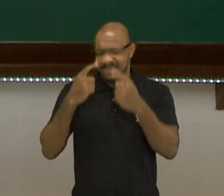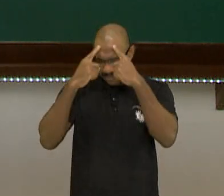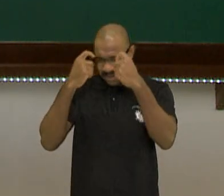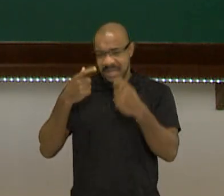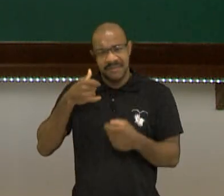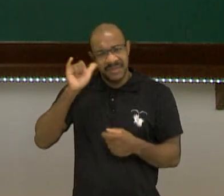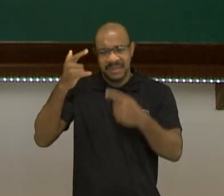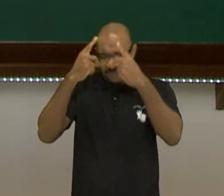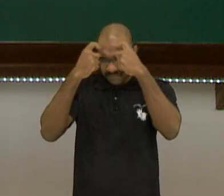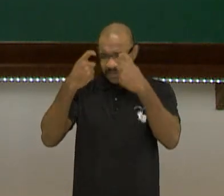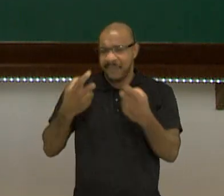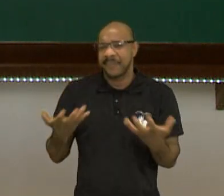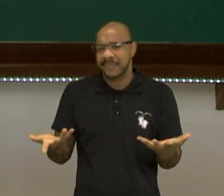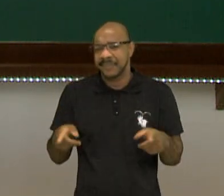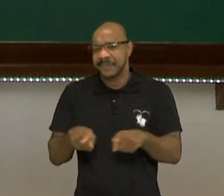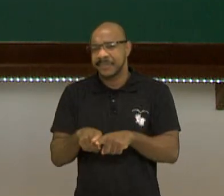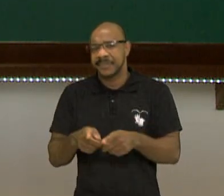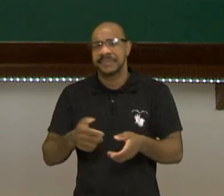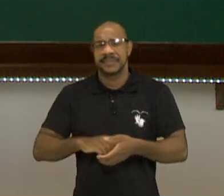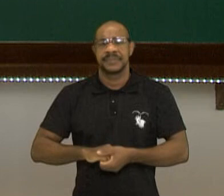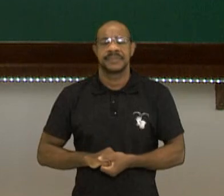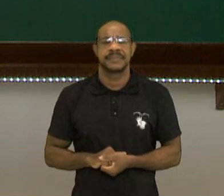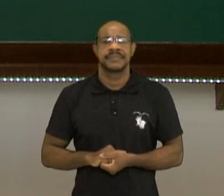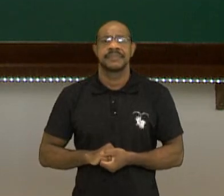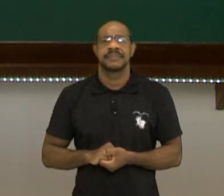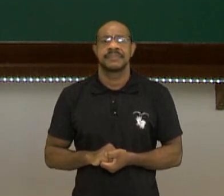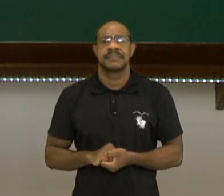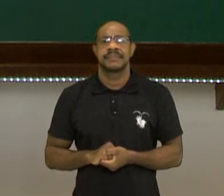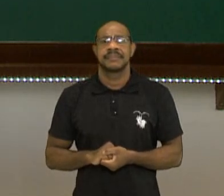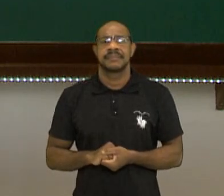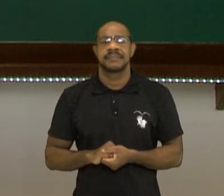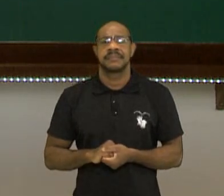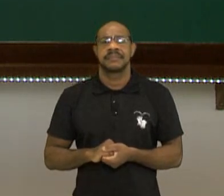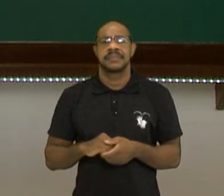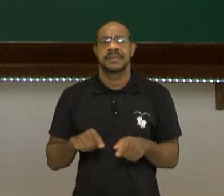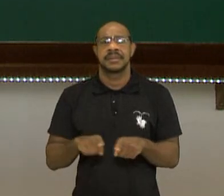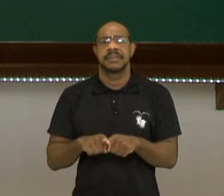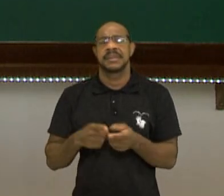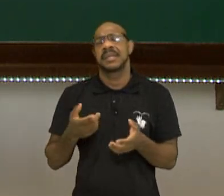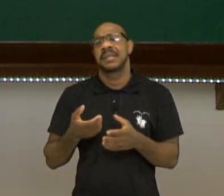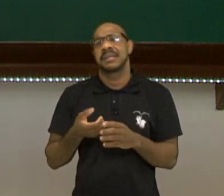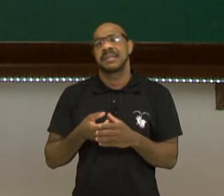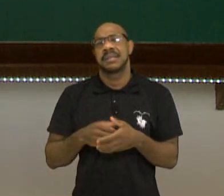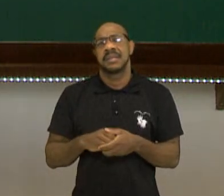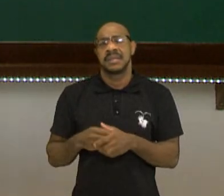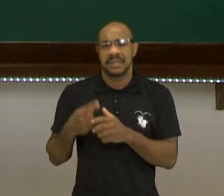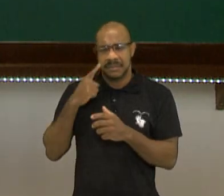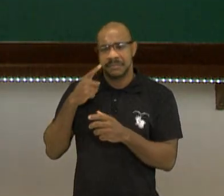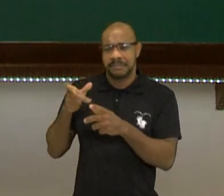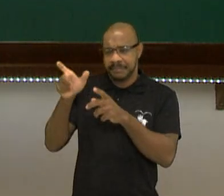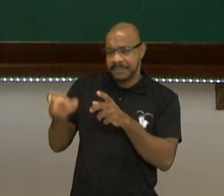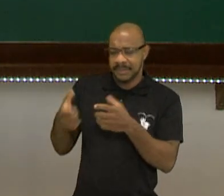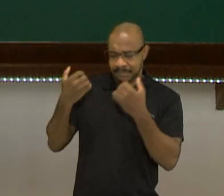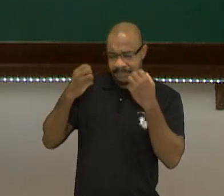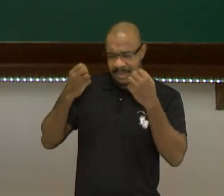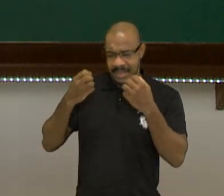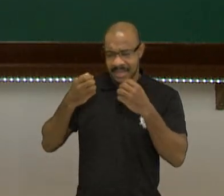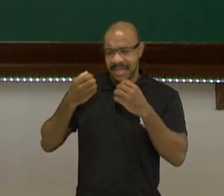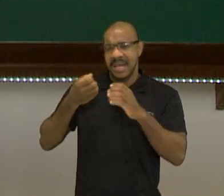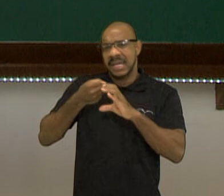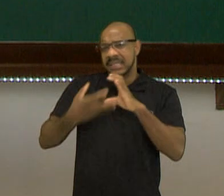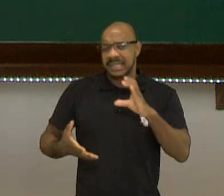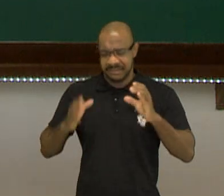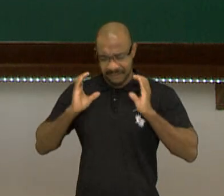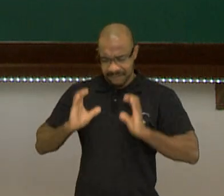né, seja simbólica ou seja expressa nas características físicas mesmo, né, que geram também questão de intolerância, de